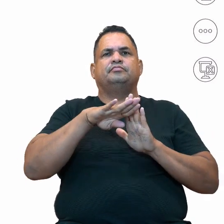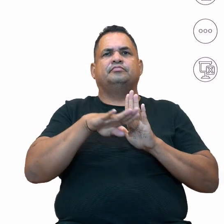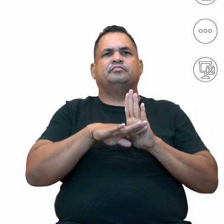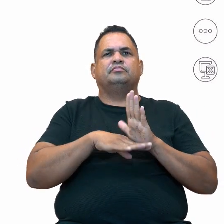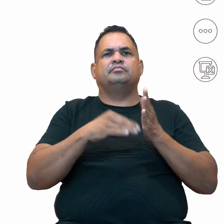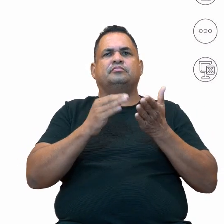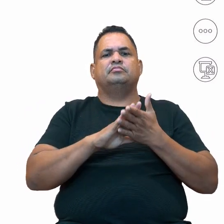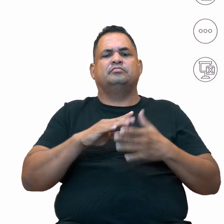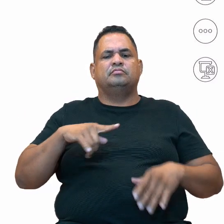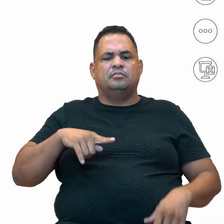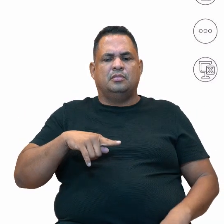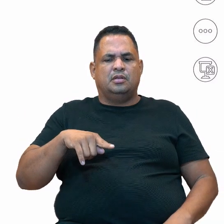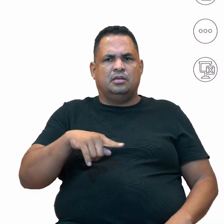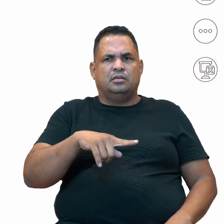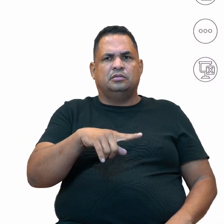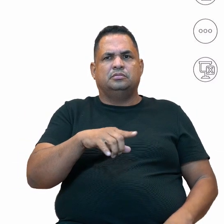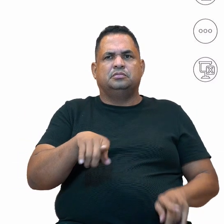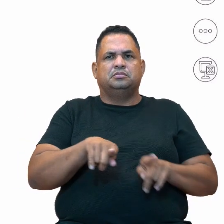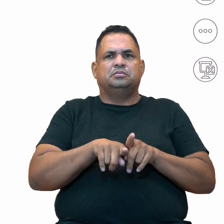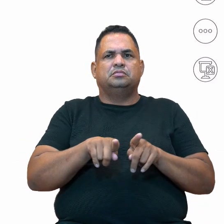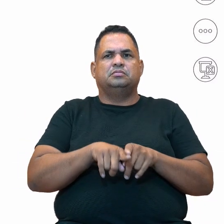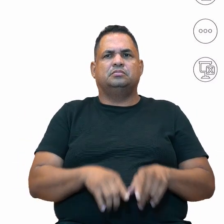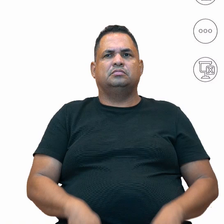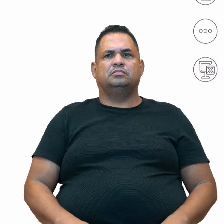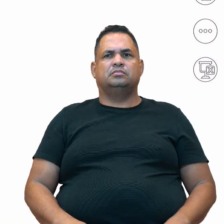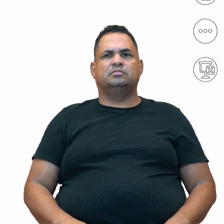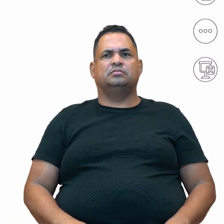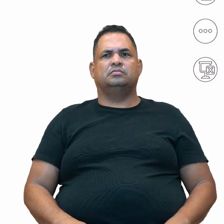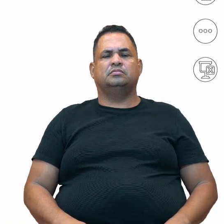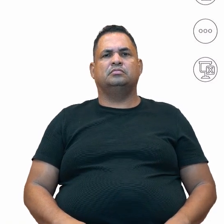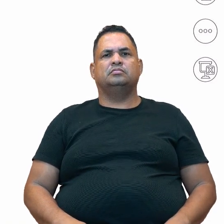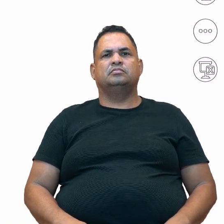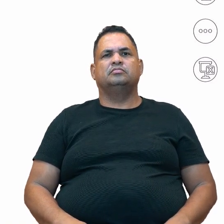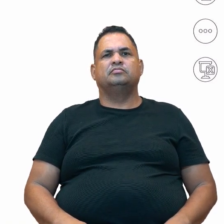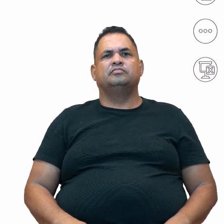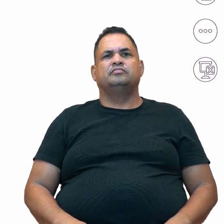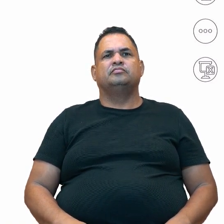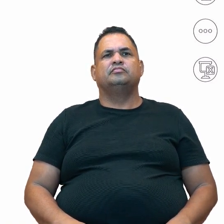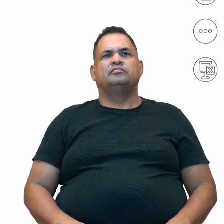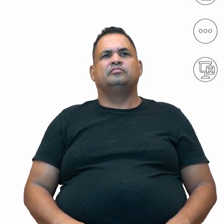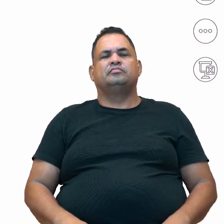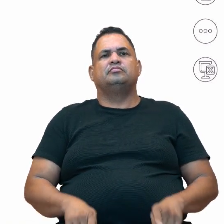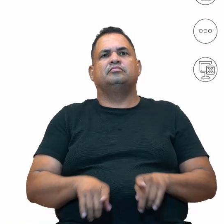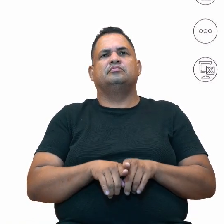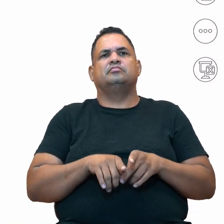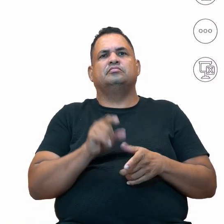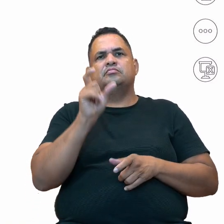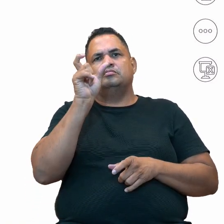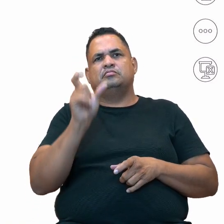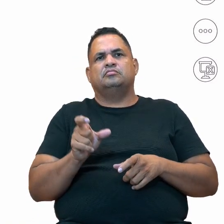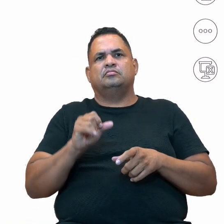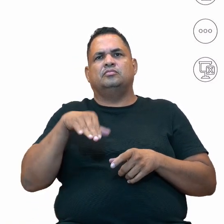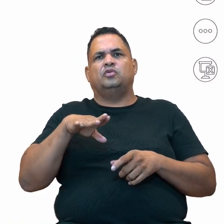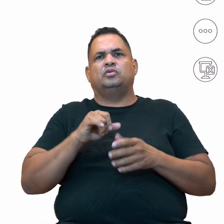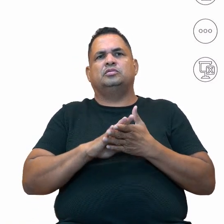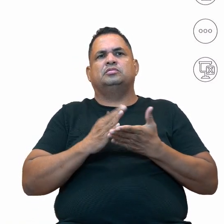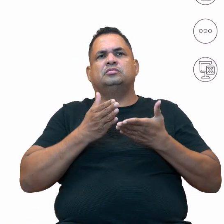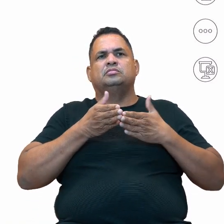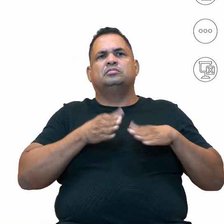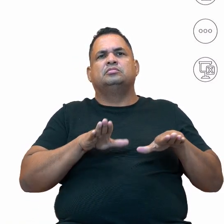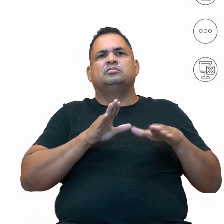lesmas também, que também são moluscos. Olha lá. Também temos os anelídeos, né? Alguns indivíduos monóicos se reproduzem por